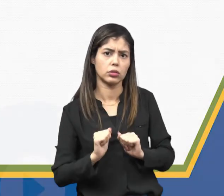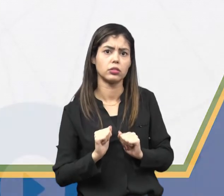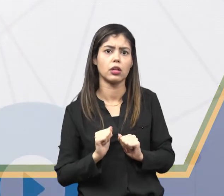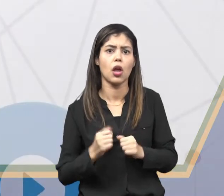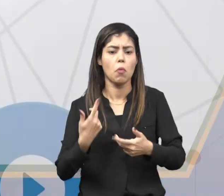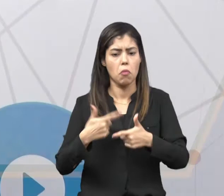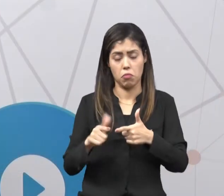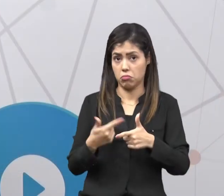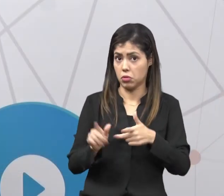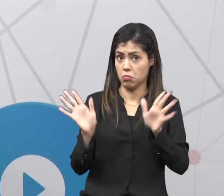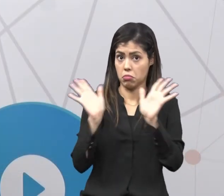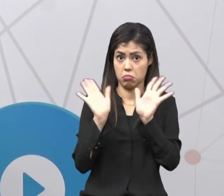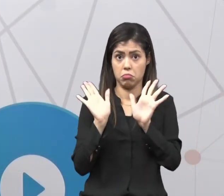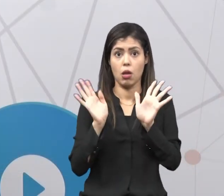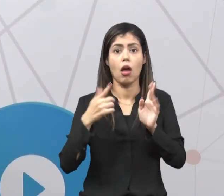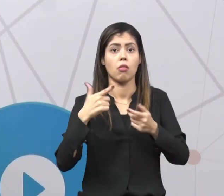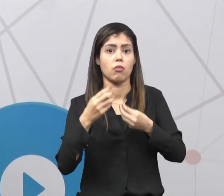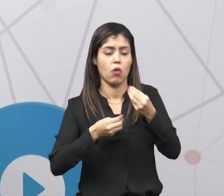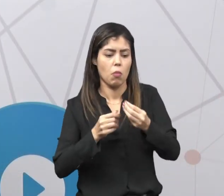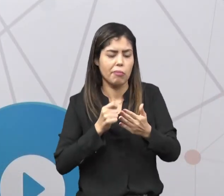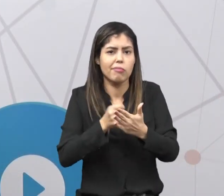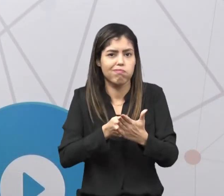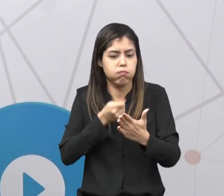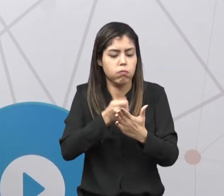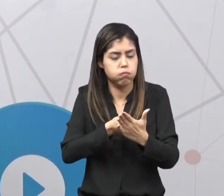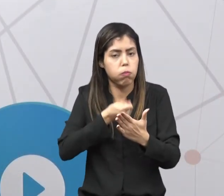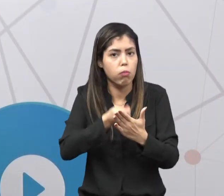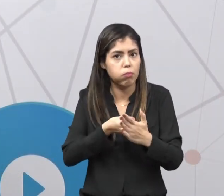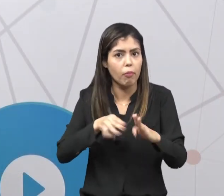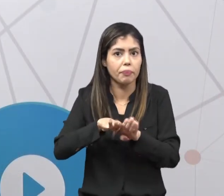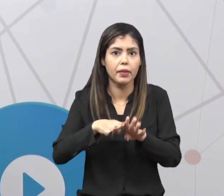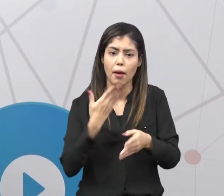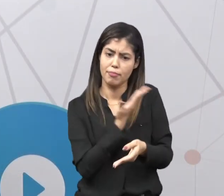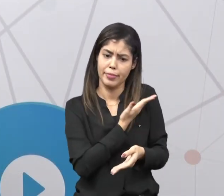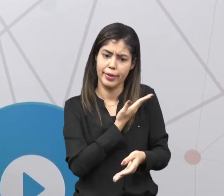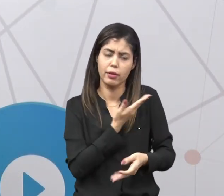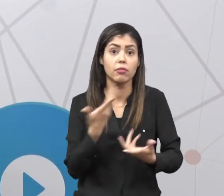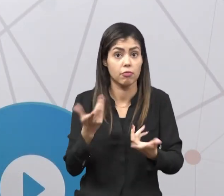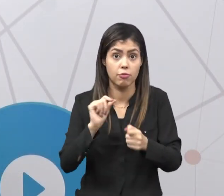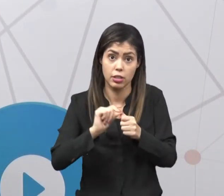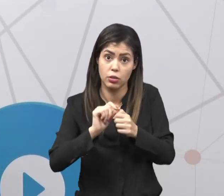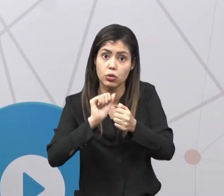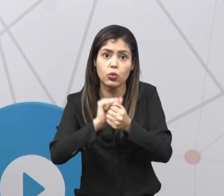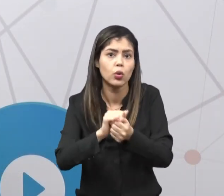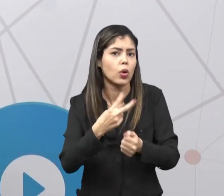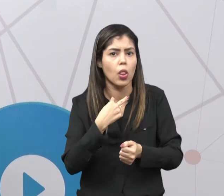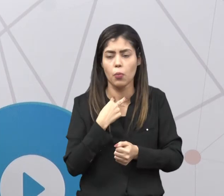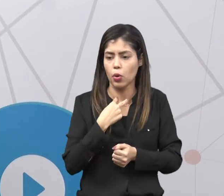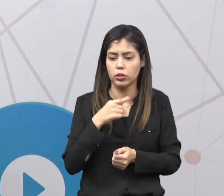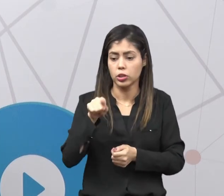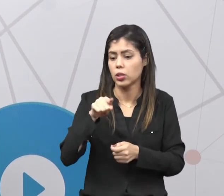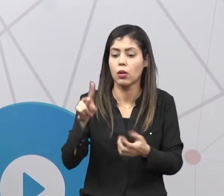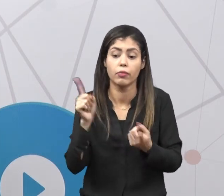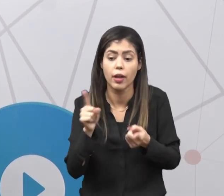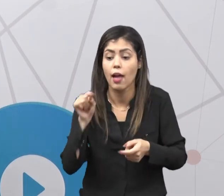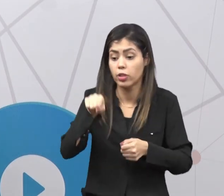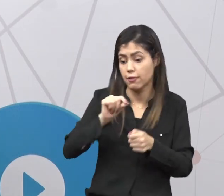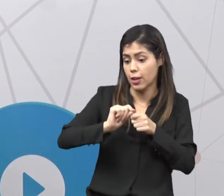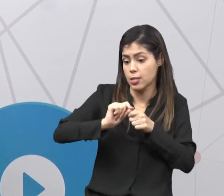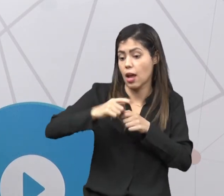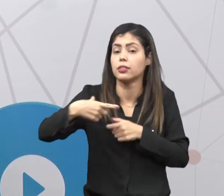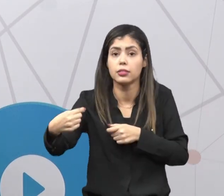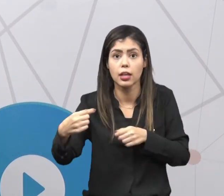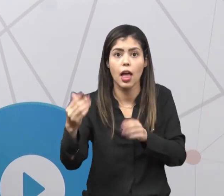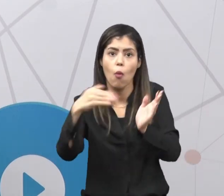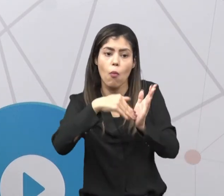algum problema, e aí não dá para querer forçar. Se você está fazendo com um amigo ou alguém desse sentido, você não pode dizer para ele, não, o ideal é você